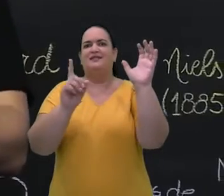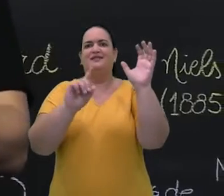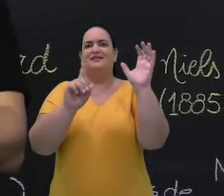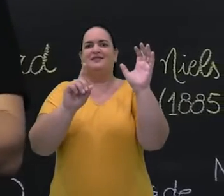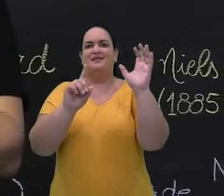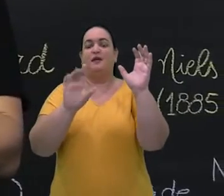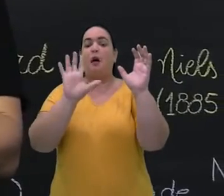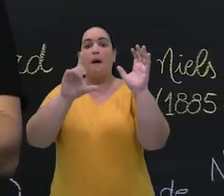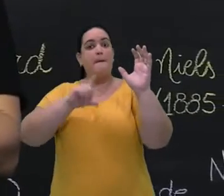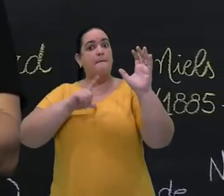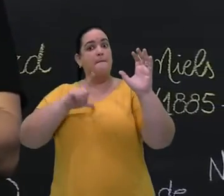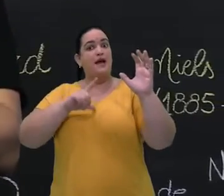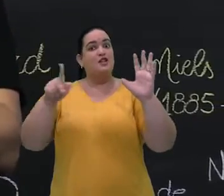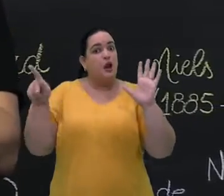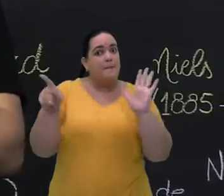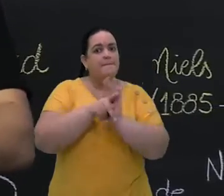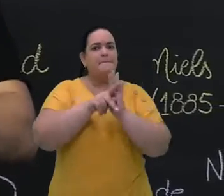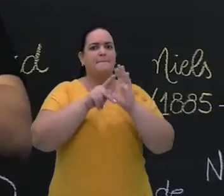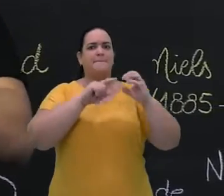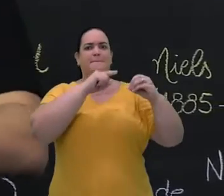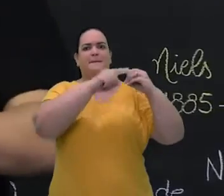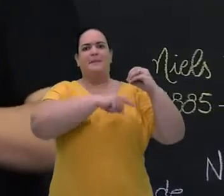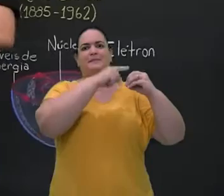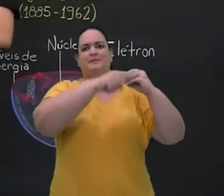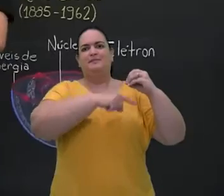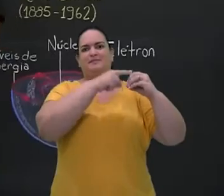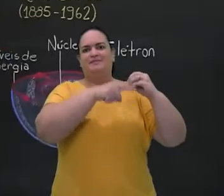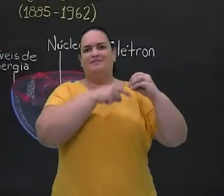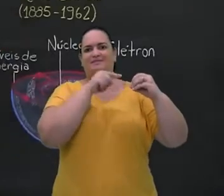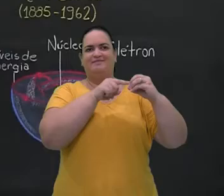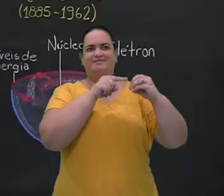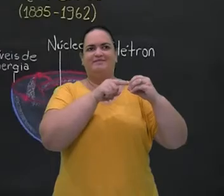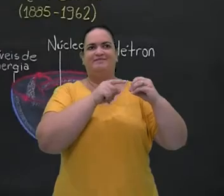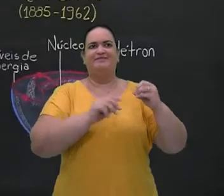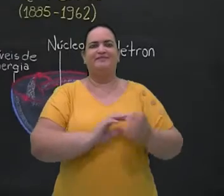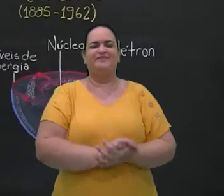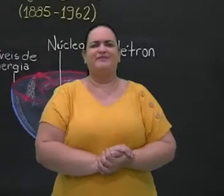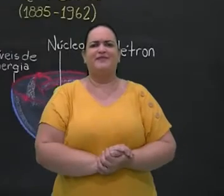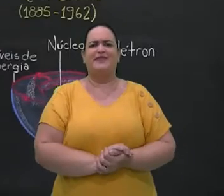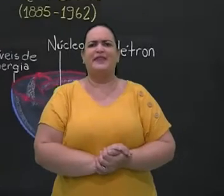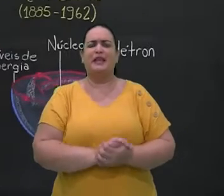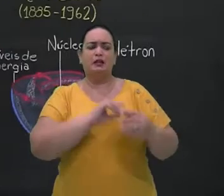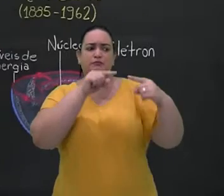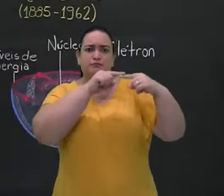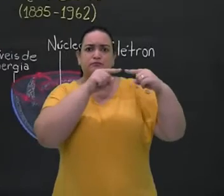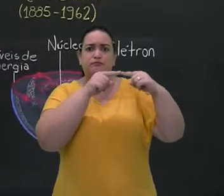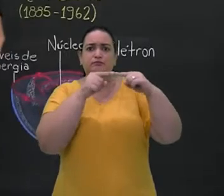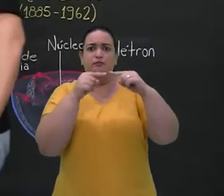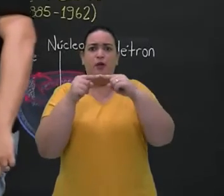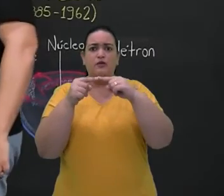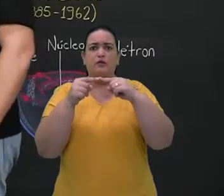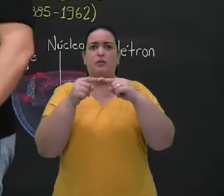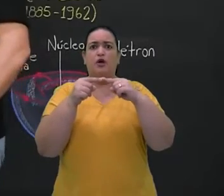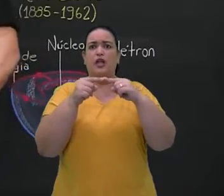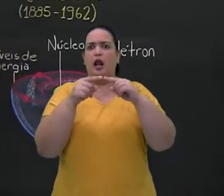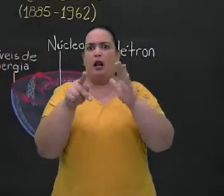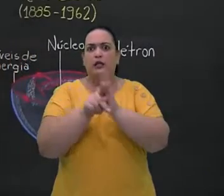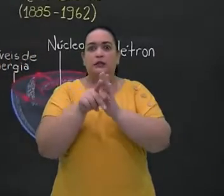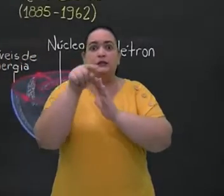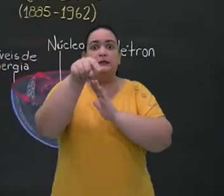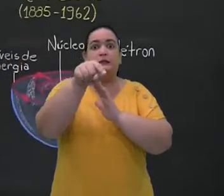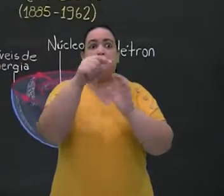átomo propriamente dito. Tudo bem? Eu venho e coloco aqui para vocês mais uma vez, ó, os modelos não existem na